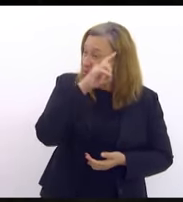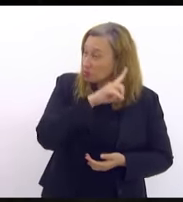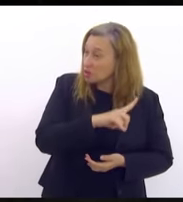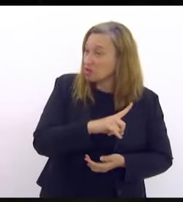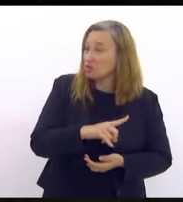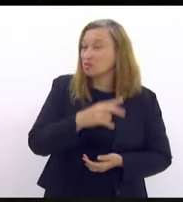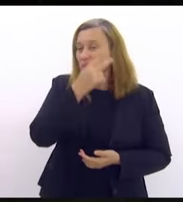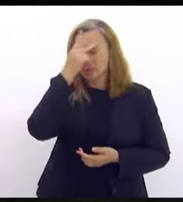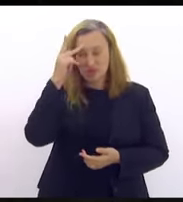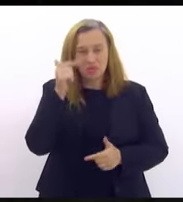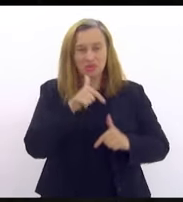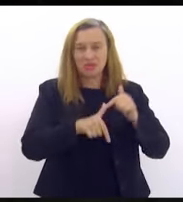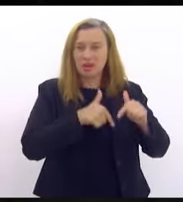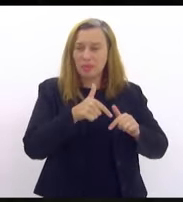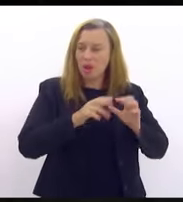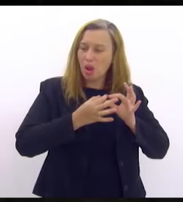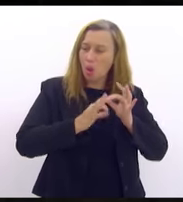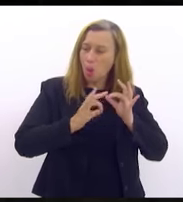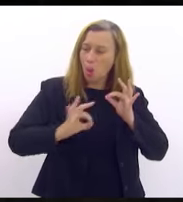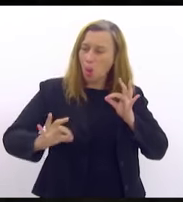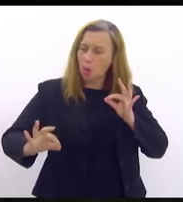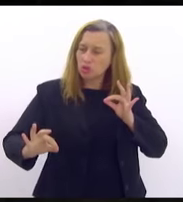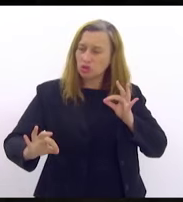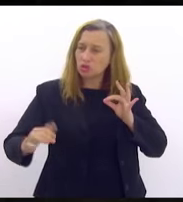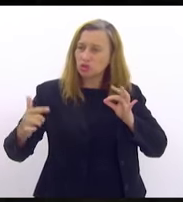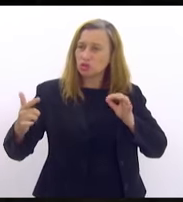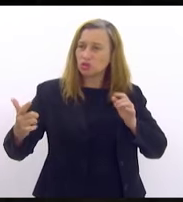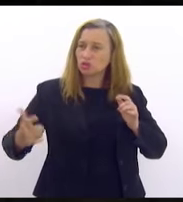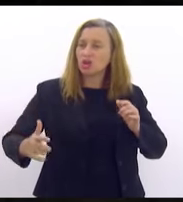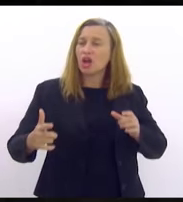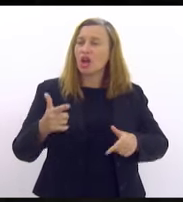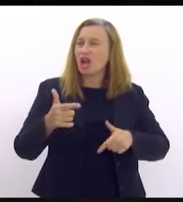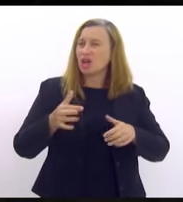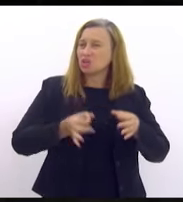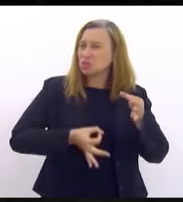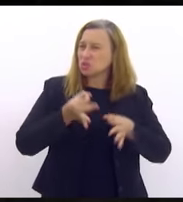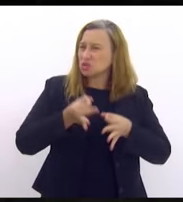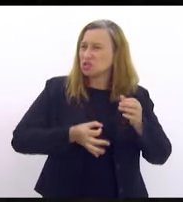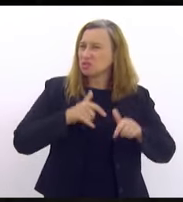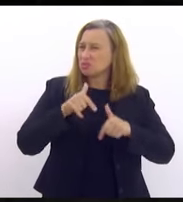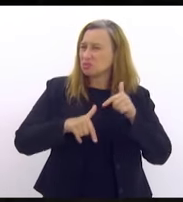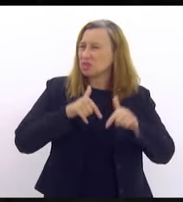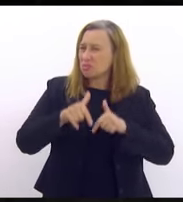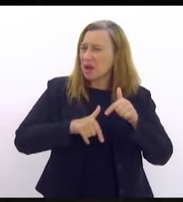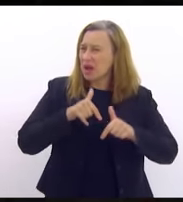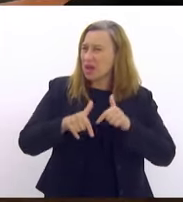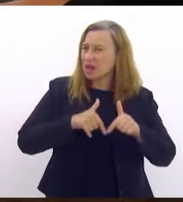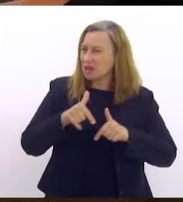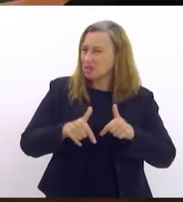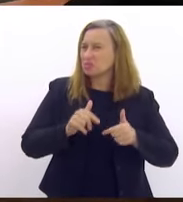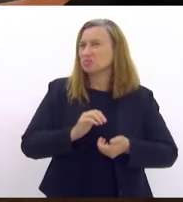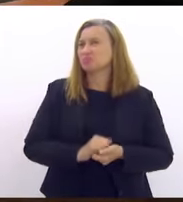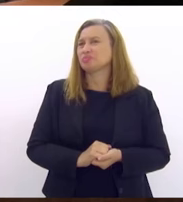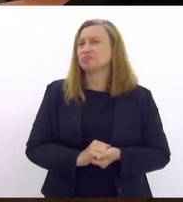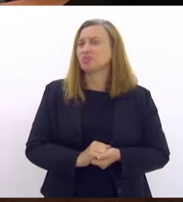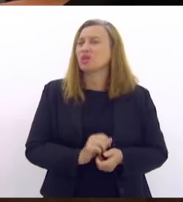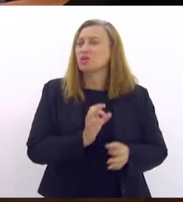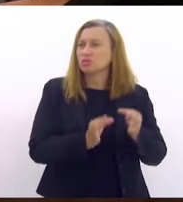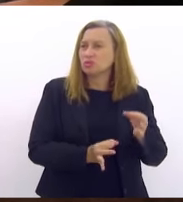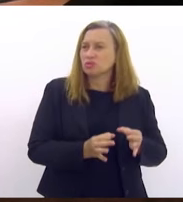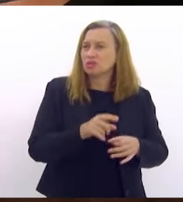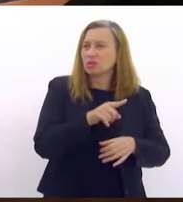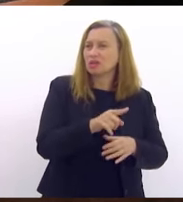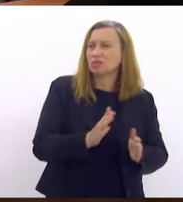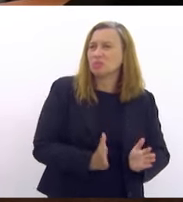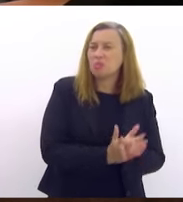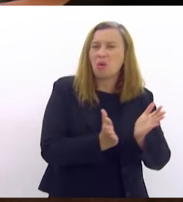do trabalho e que a justiça do trabalho fazer então aquela Justiça com aquele trabalhador